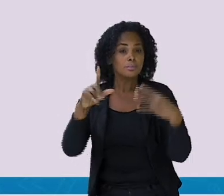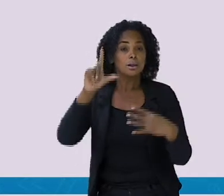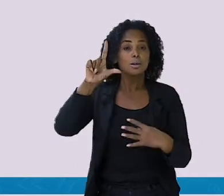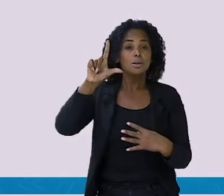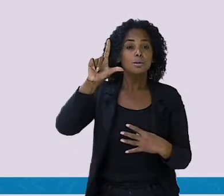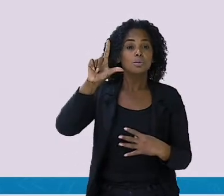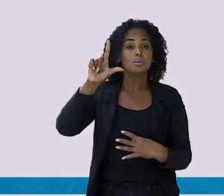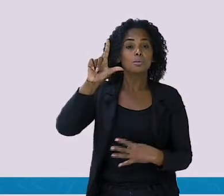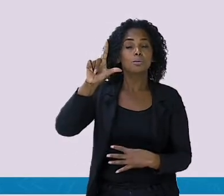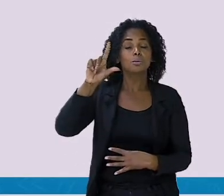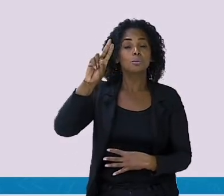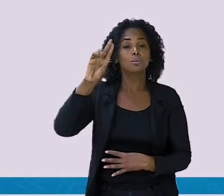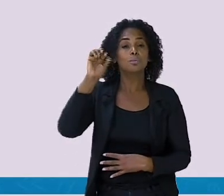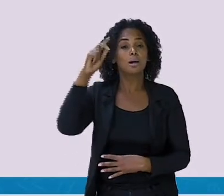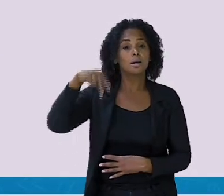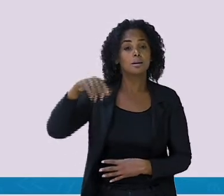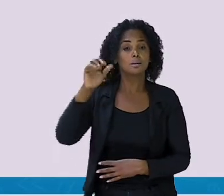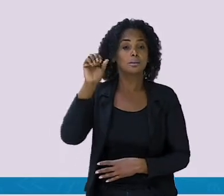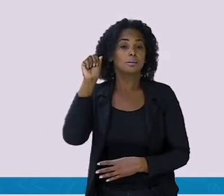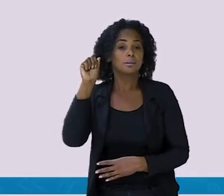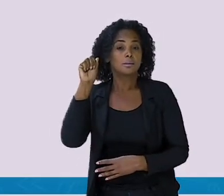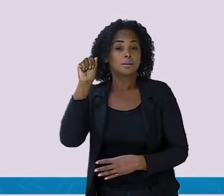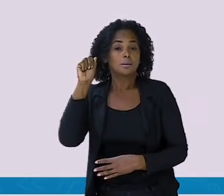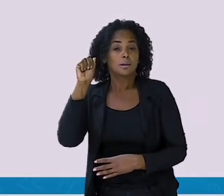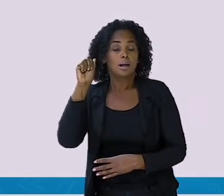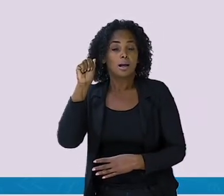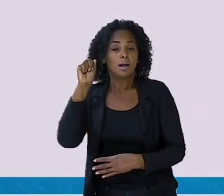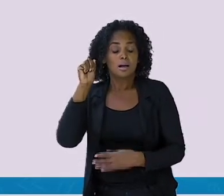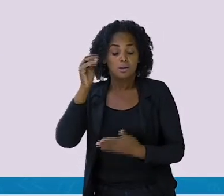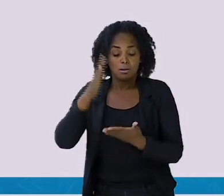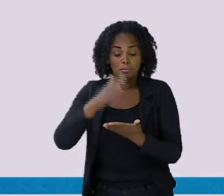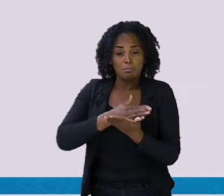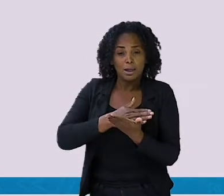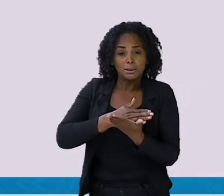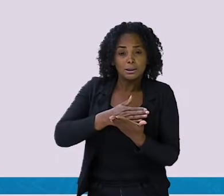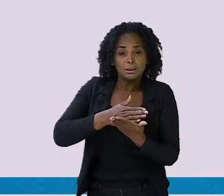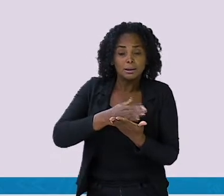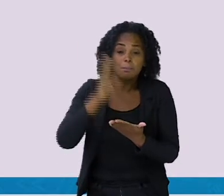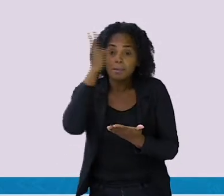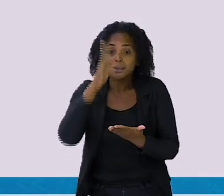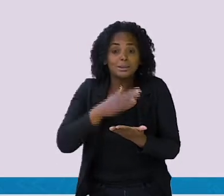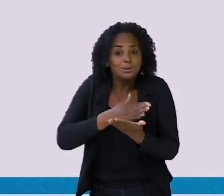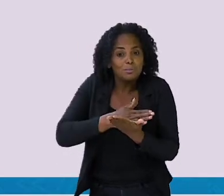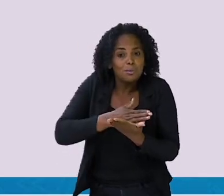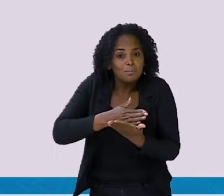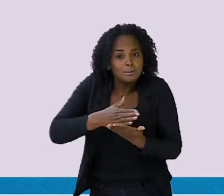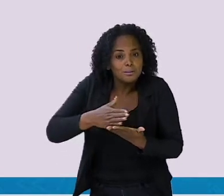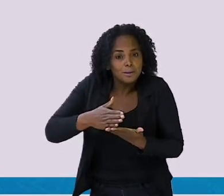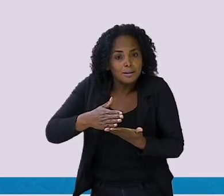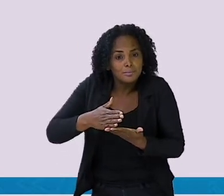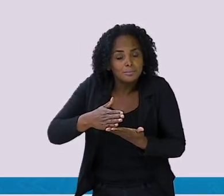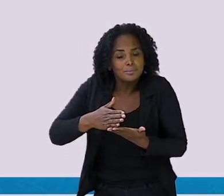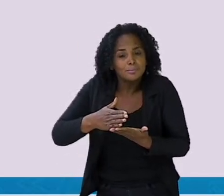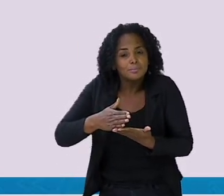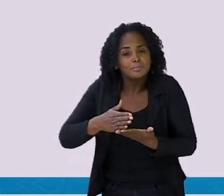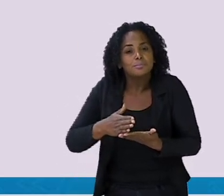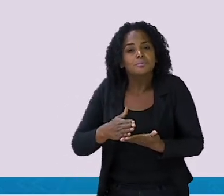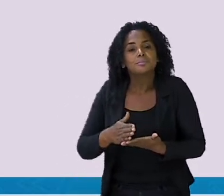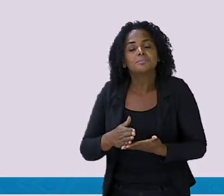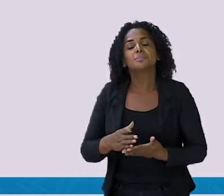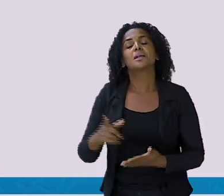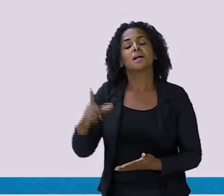recebeu um nome que é Campo Grande. Vamos lá, atividade. Leia com atenção a sinopse